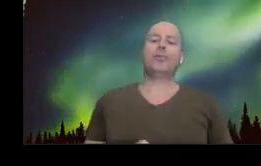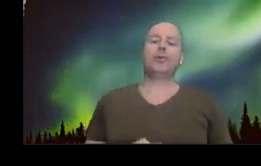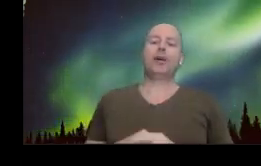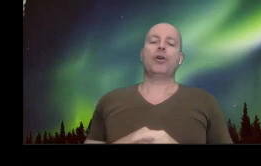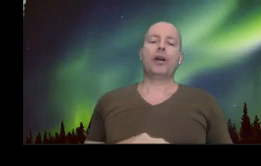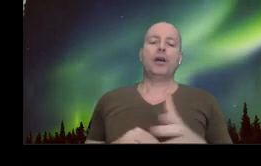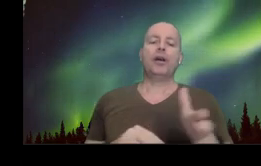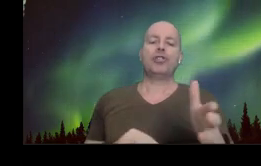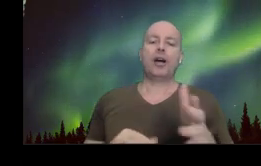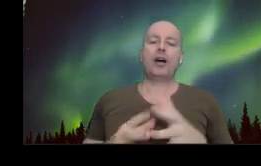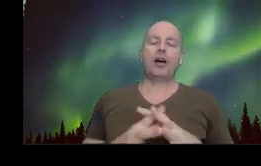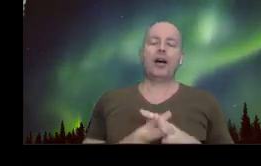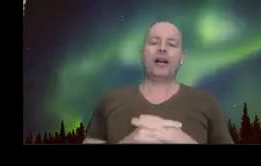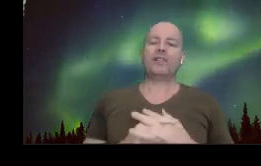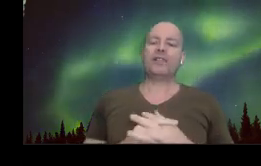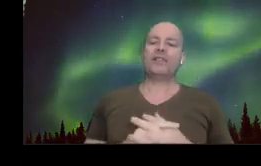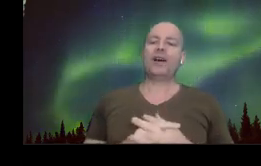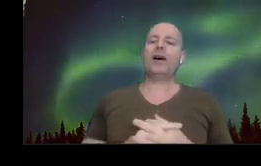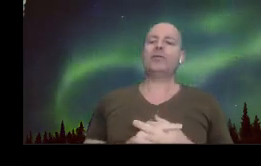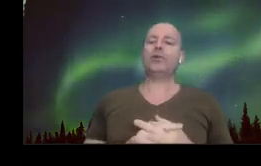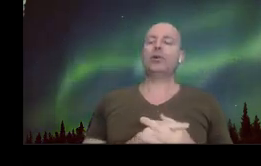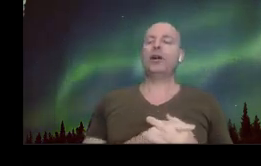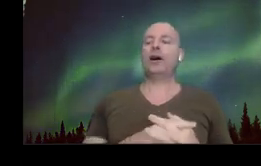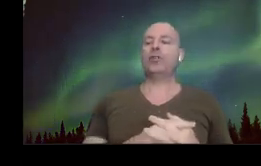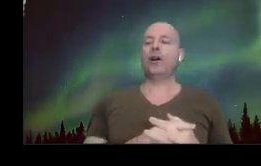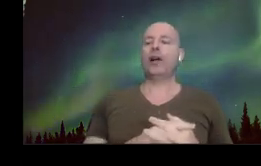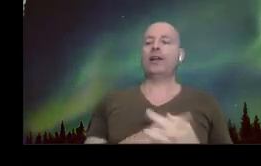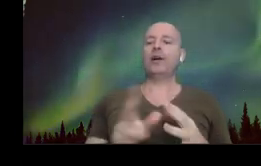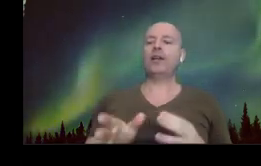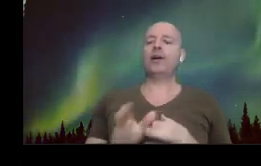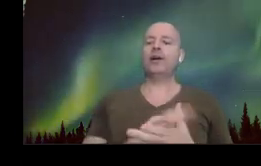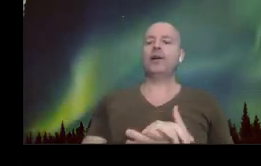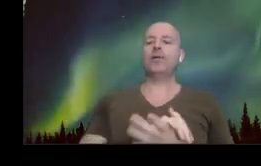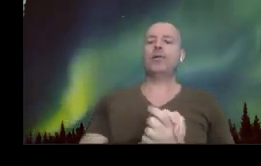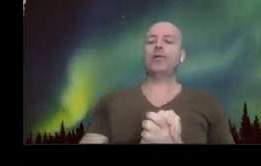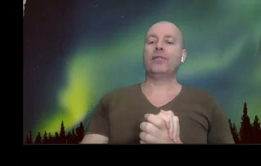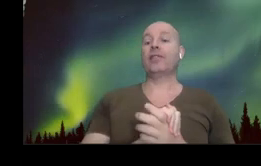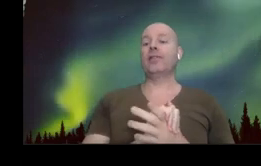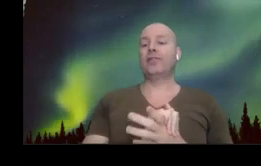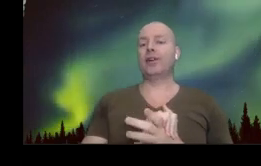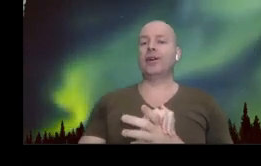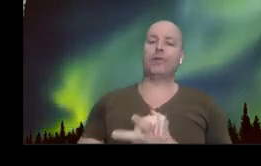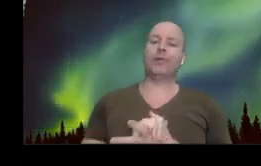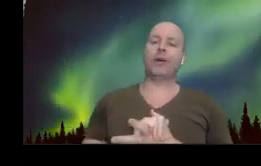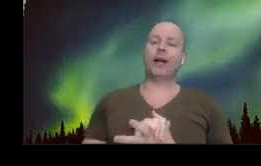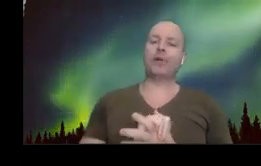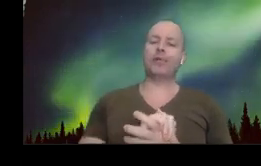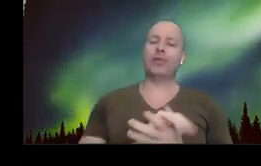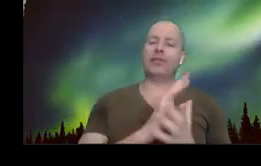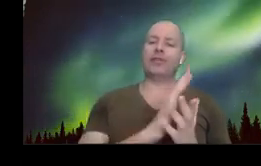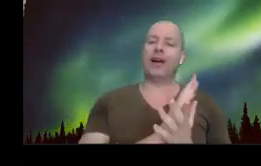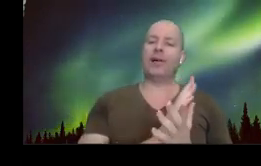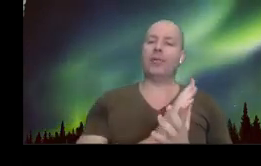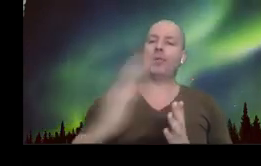e vocês vão poder agora já acessar até amanhã, terça-feira, eu vou liberar